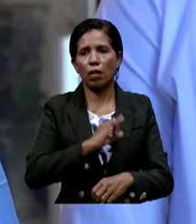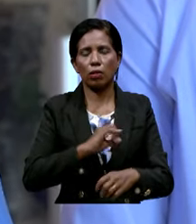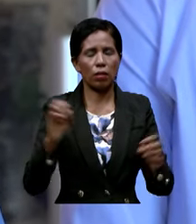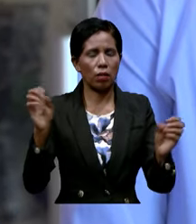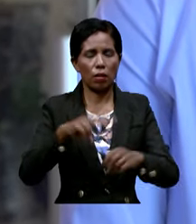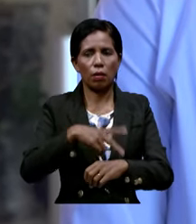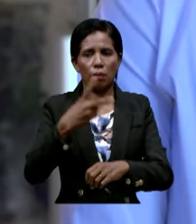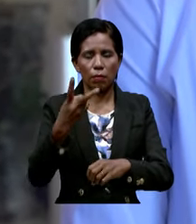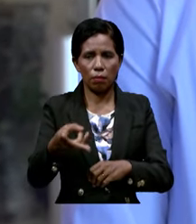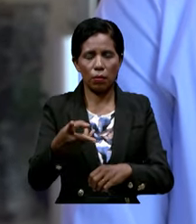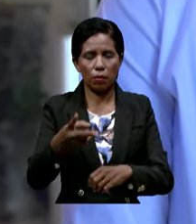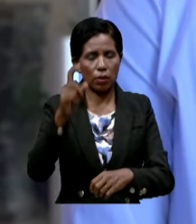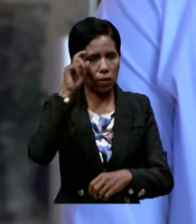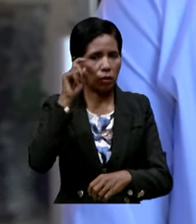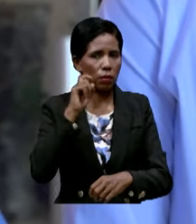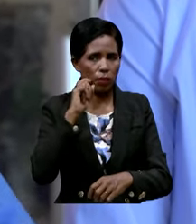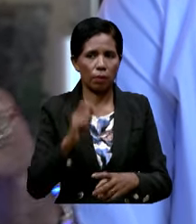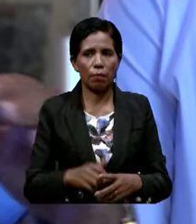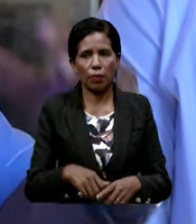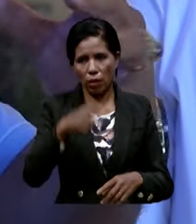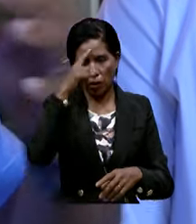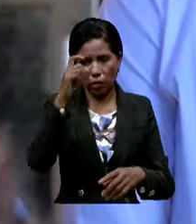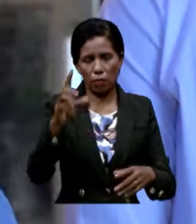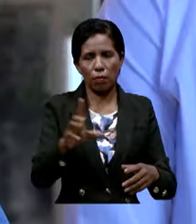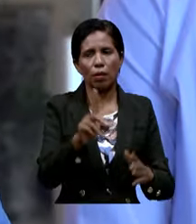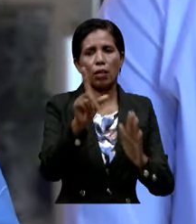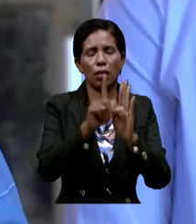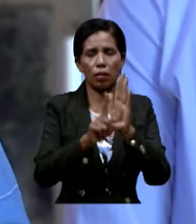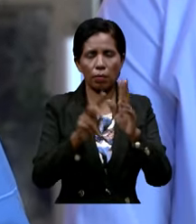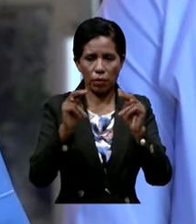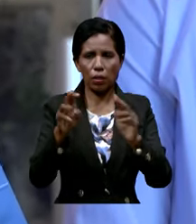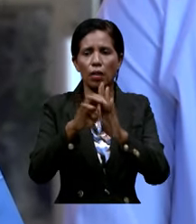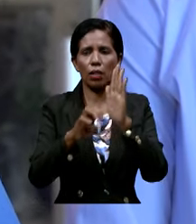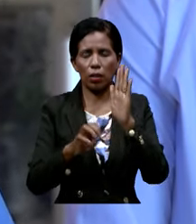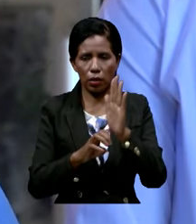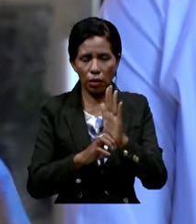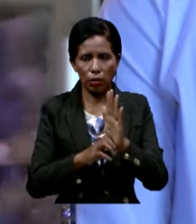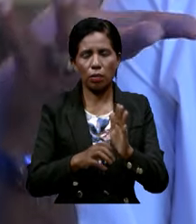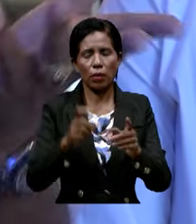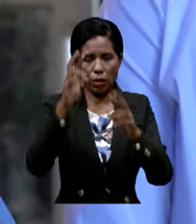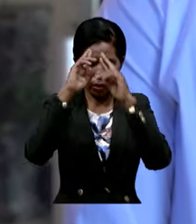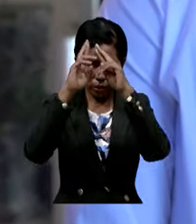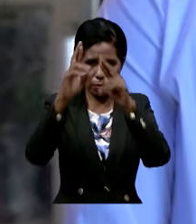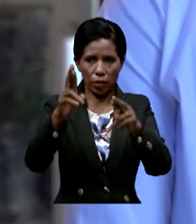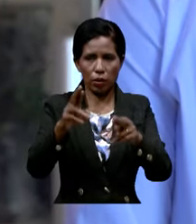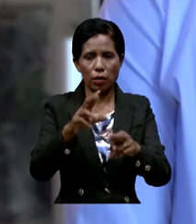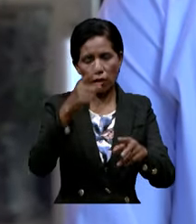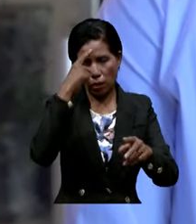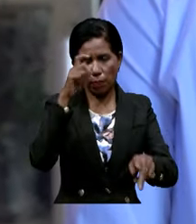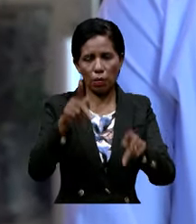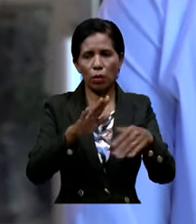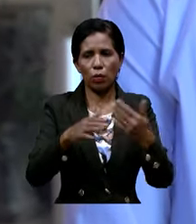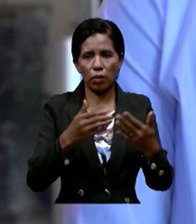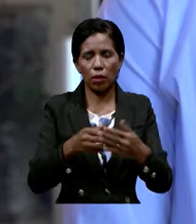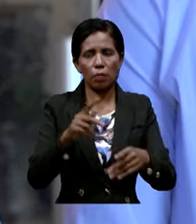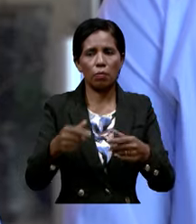hamono mon sanana gusmau. Tambah nih itu proses setalu ini dan lebih maka Maduro proses setalu ini tambah apa pun ini ya, pobo